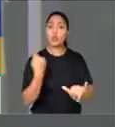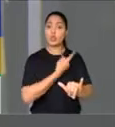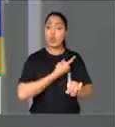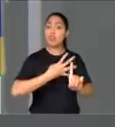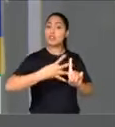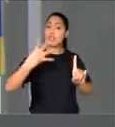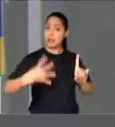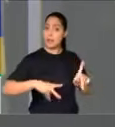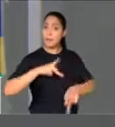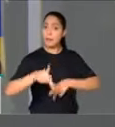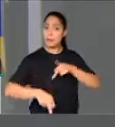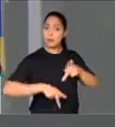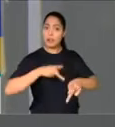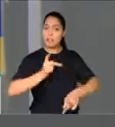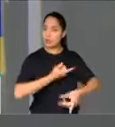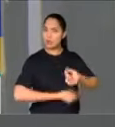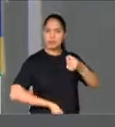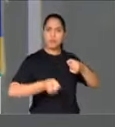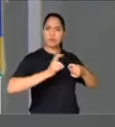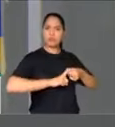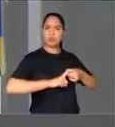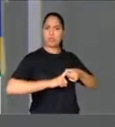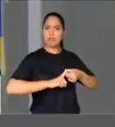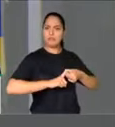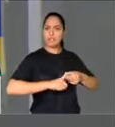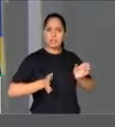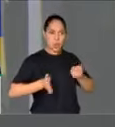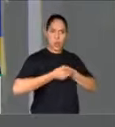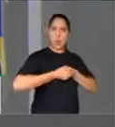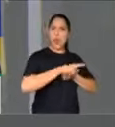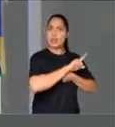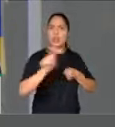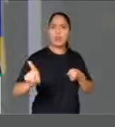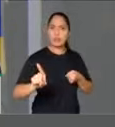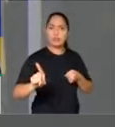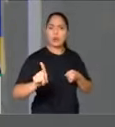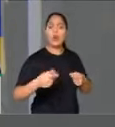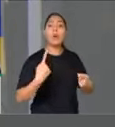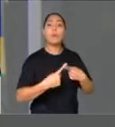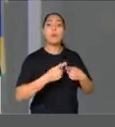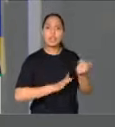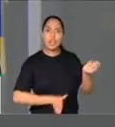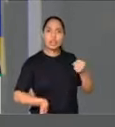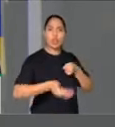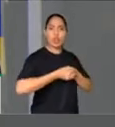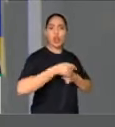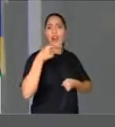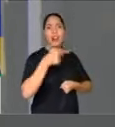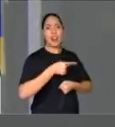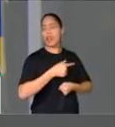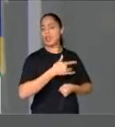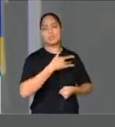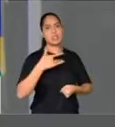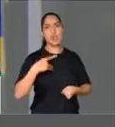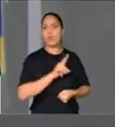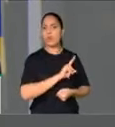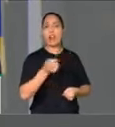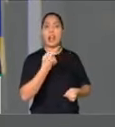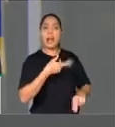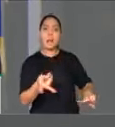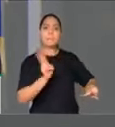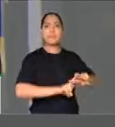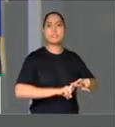LGBTI, não voltaremos para o armário. Afinal de contas, o armário não é um lugar saudável. O armário é